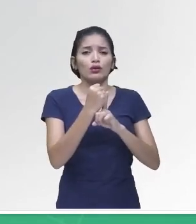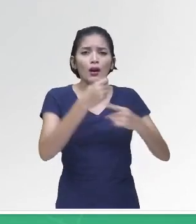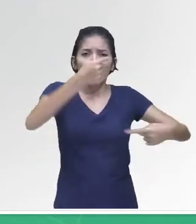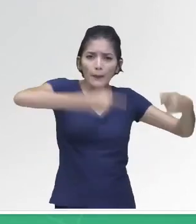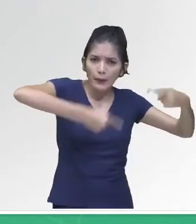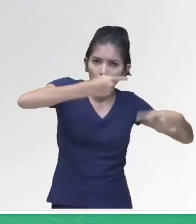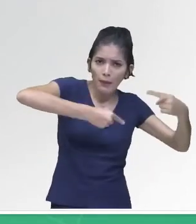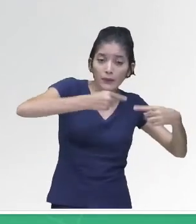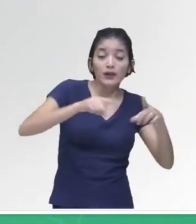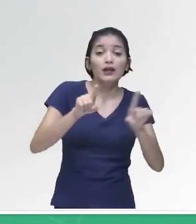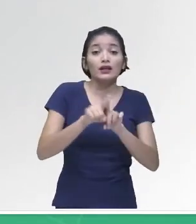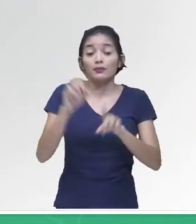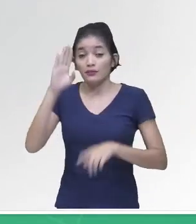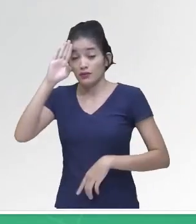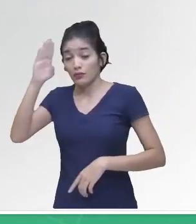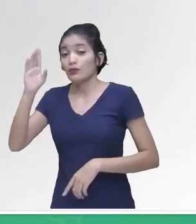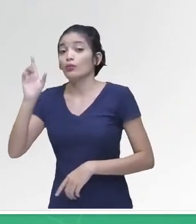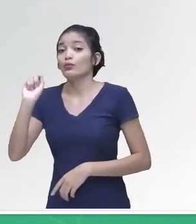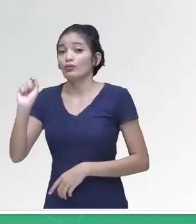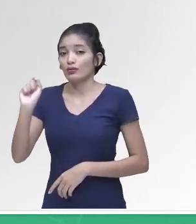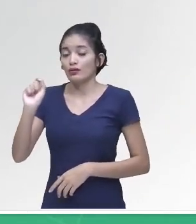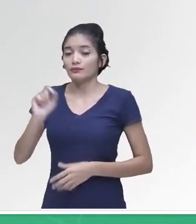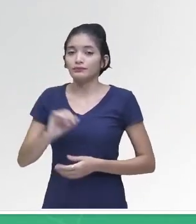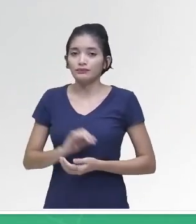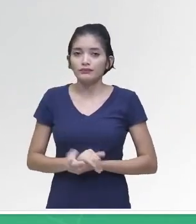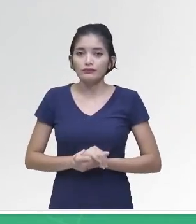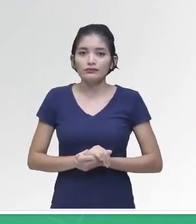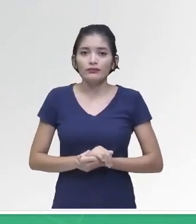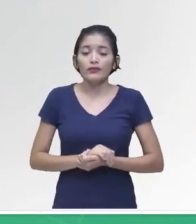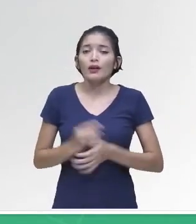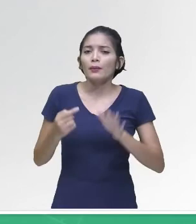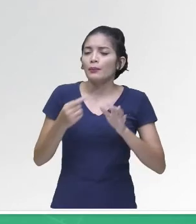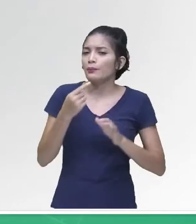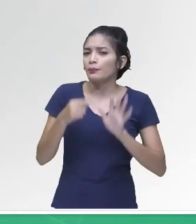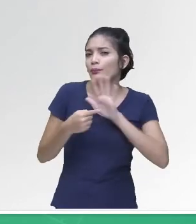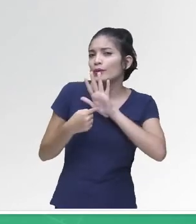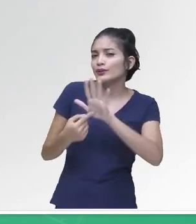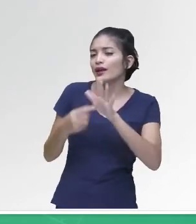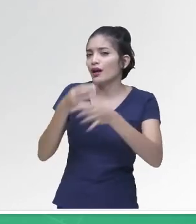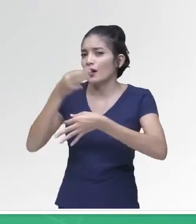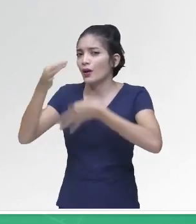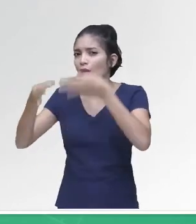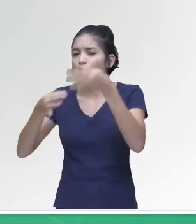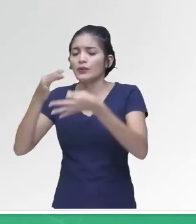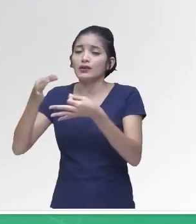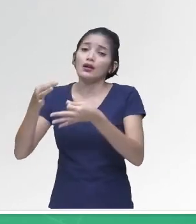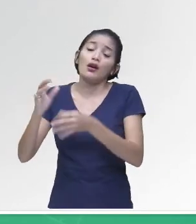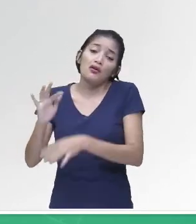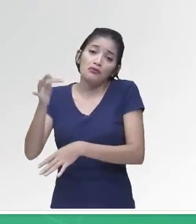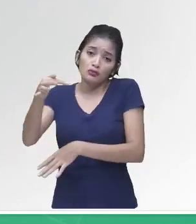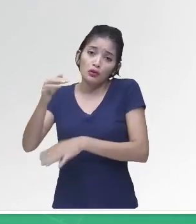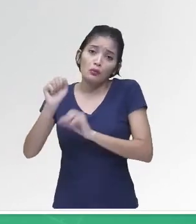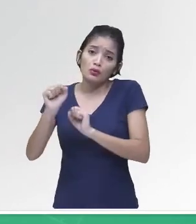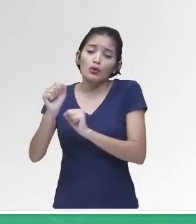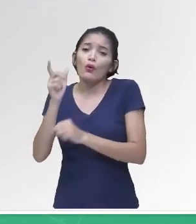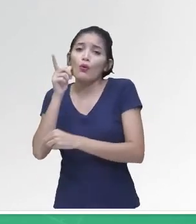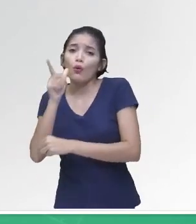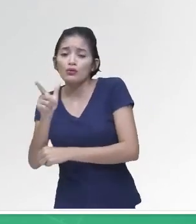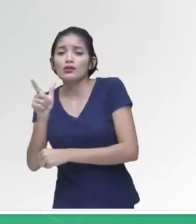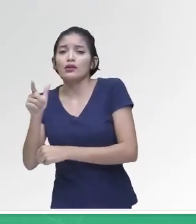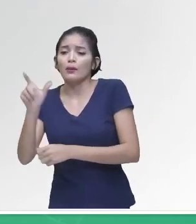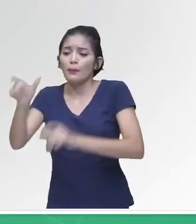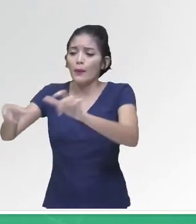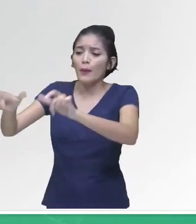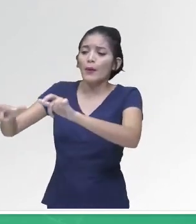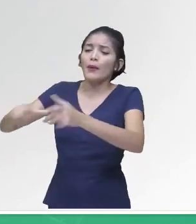polêmico e, principalmente, expor essa opinião e, quem sabe, buscar convencer o leitor a